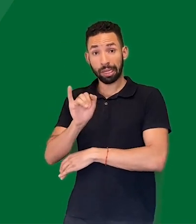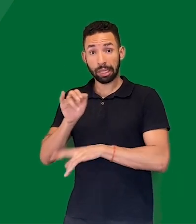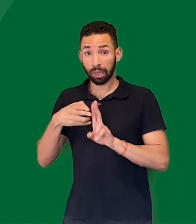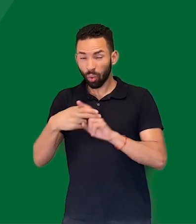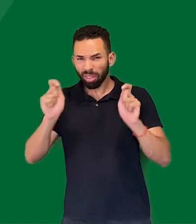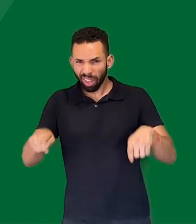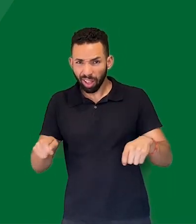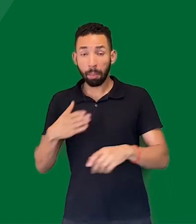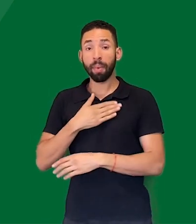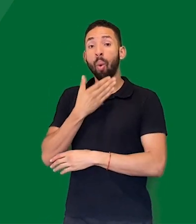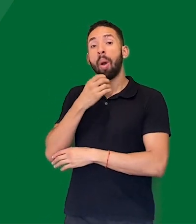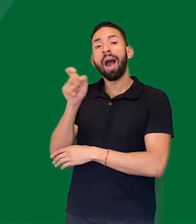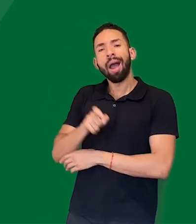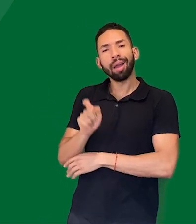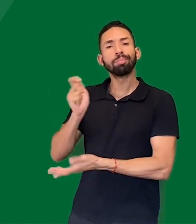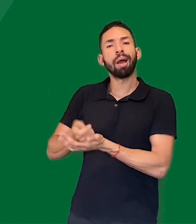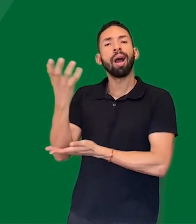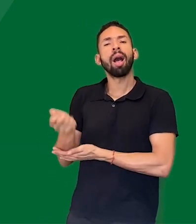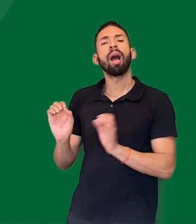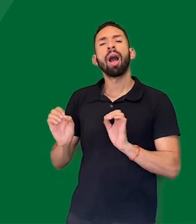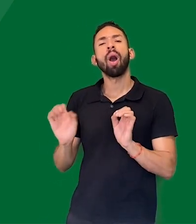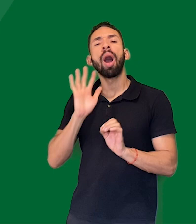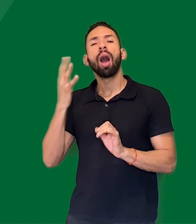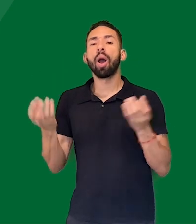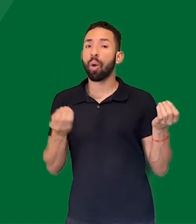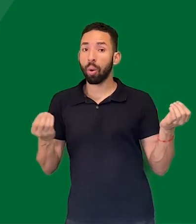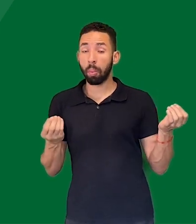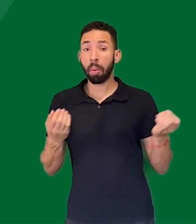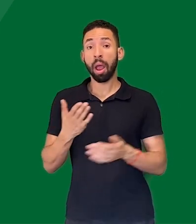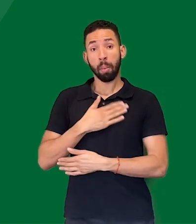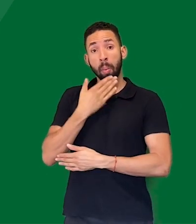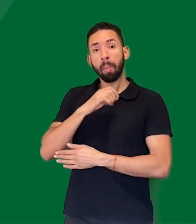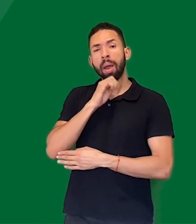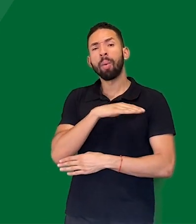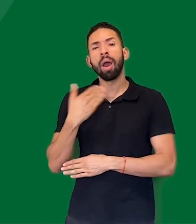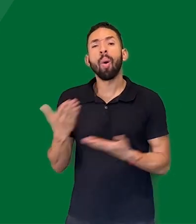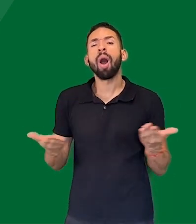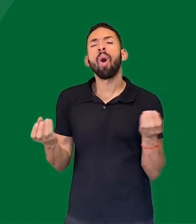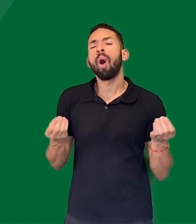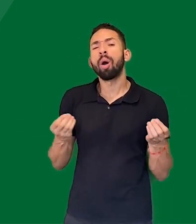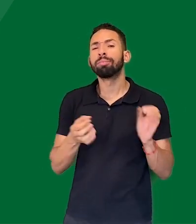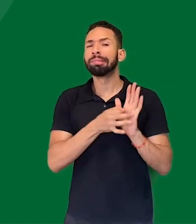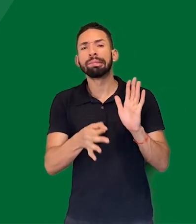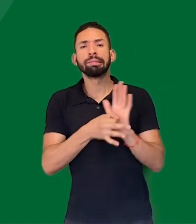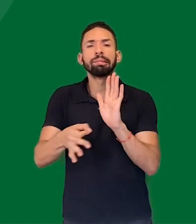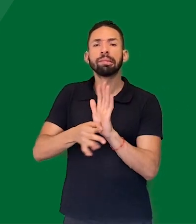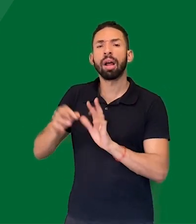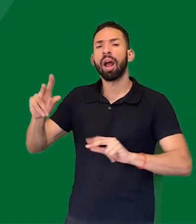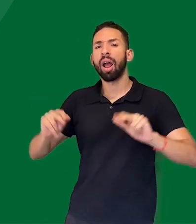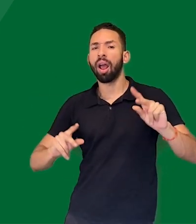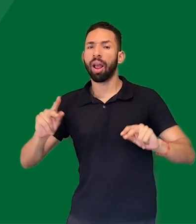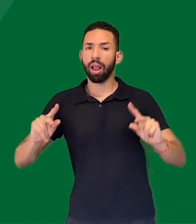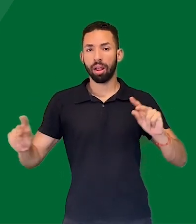Posso conseguir uma UTI pelo SUS? Meu ex-marido não paga pensão. O que eu faço? Meu pai faleceu e agora? Querem me Como eu faço despejar?